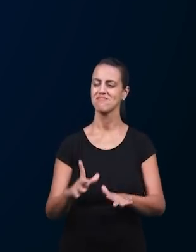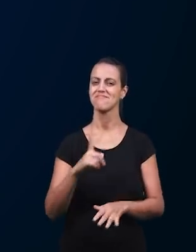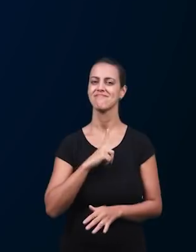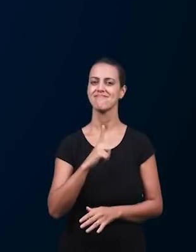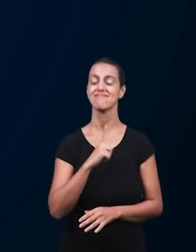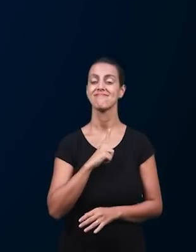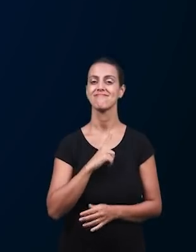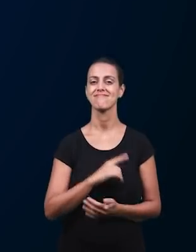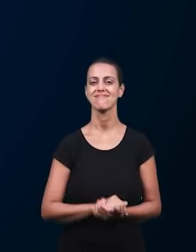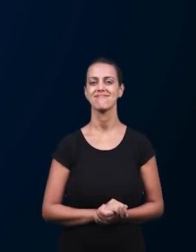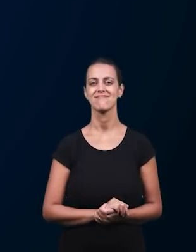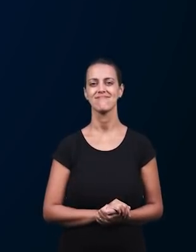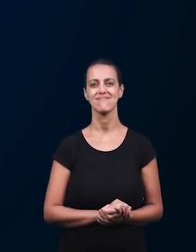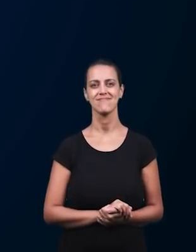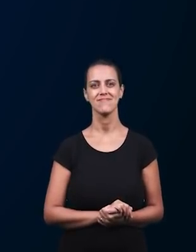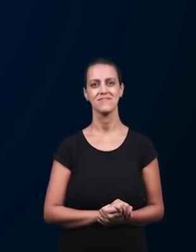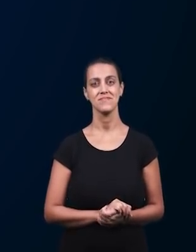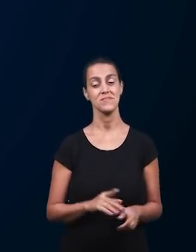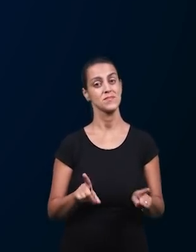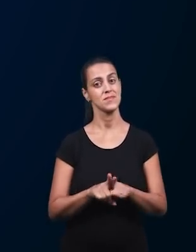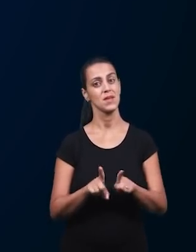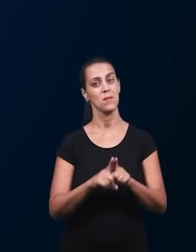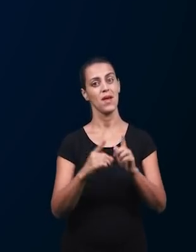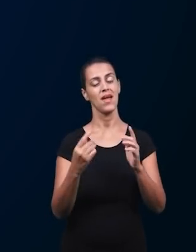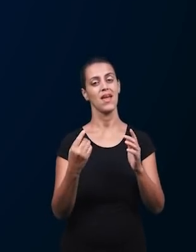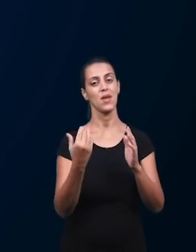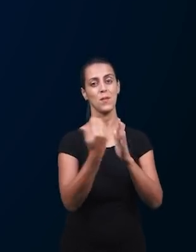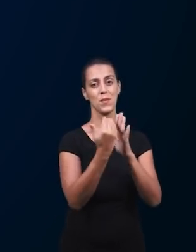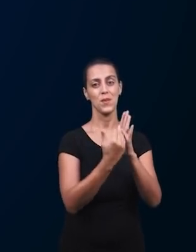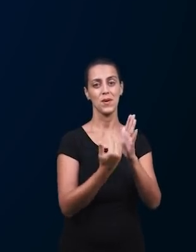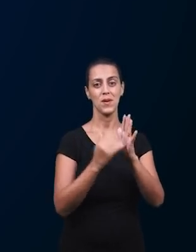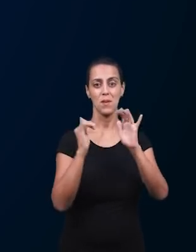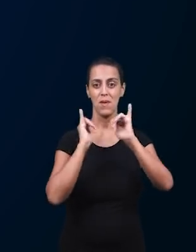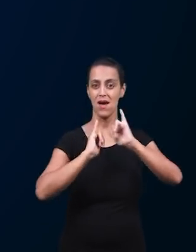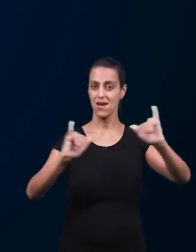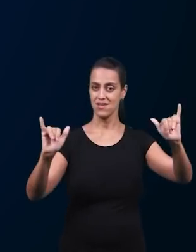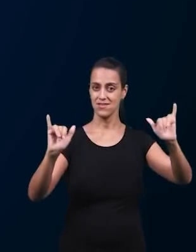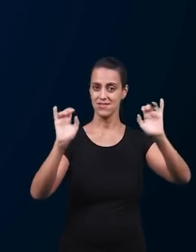e também o programa Enunciando o Evangelho,